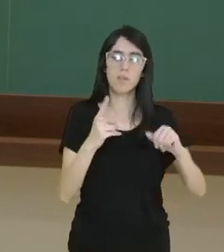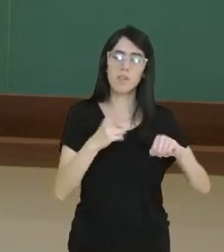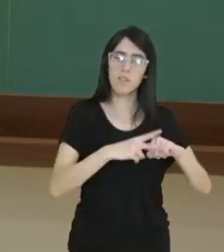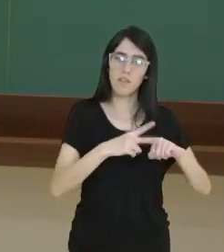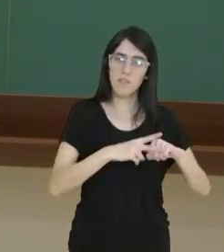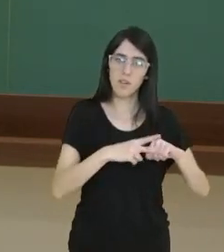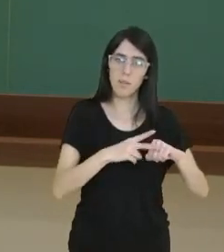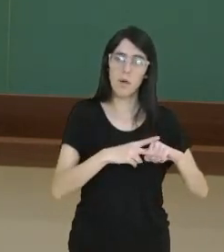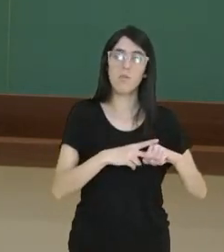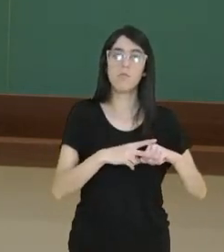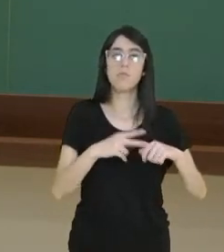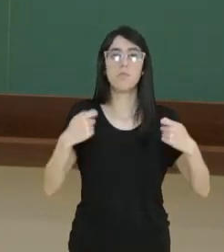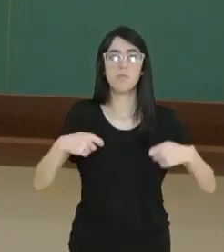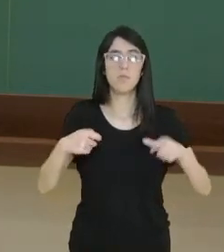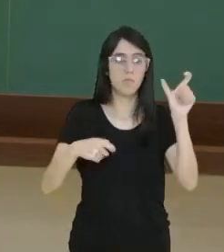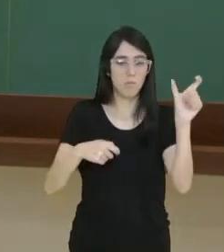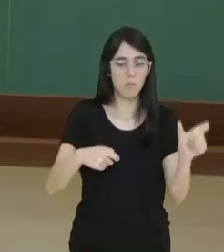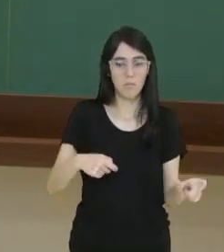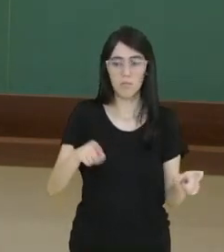sujeito precisam sempre concordar.